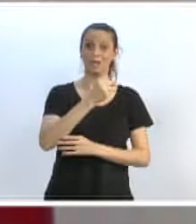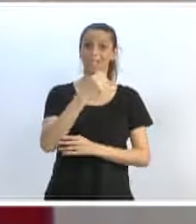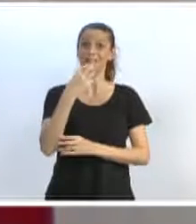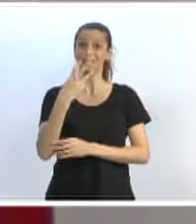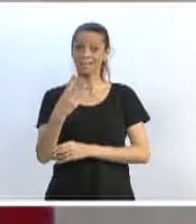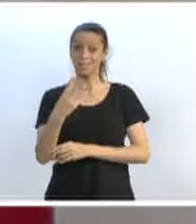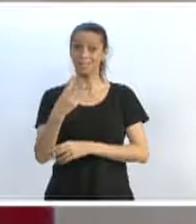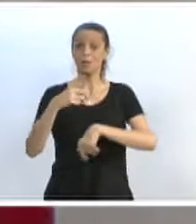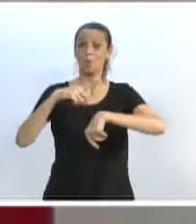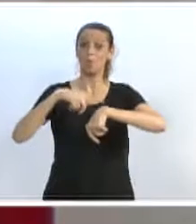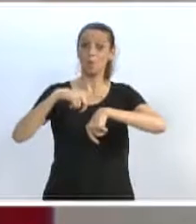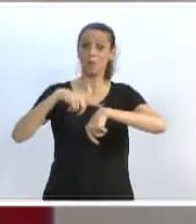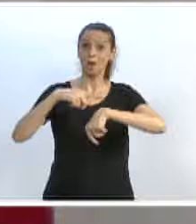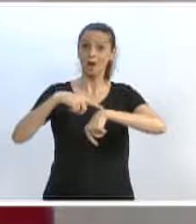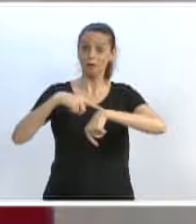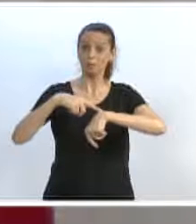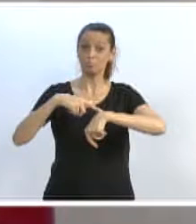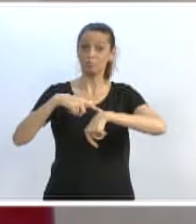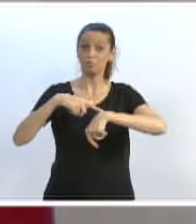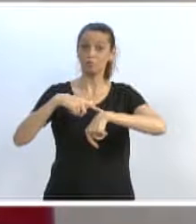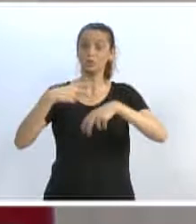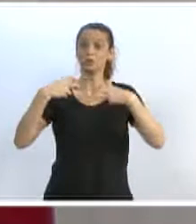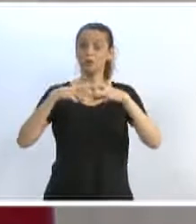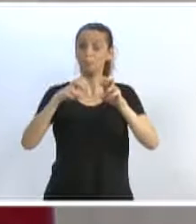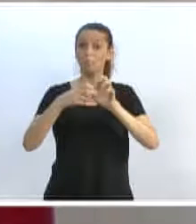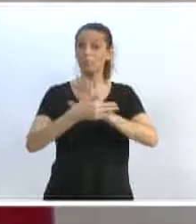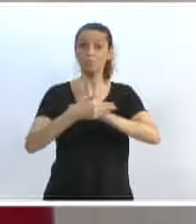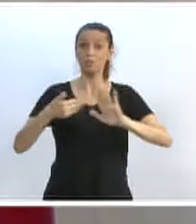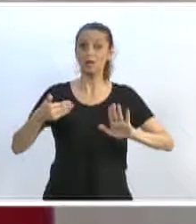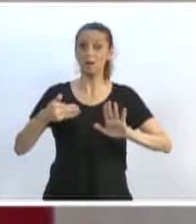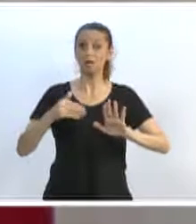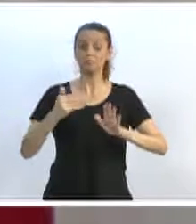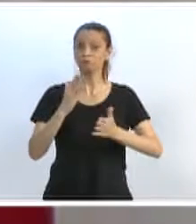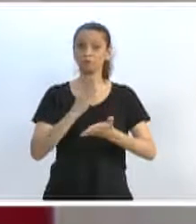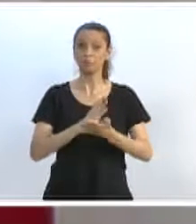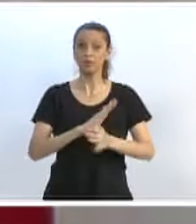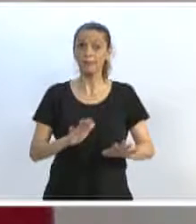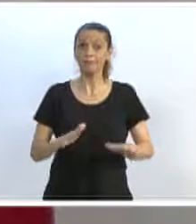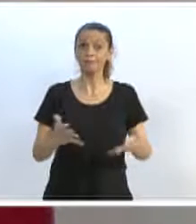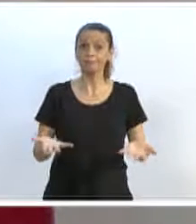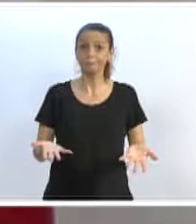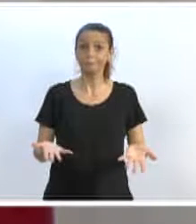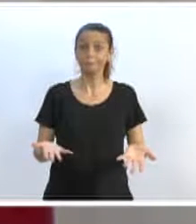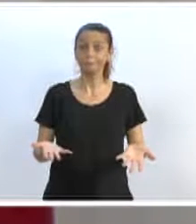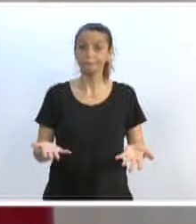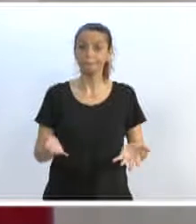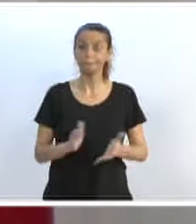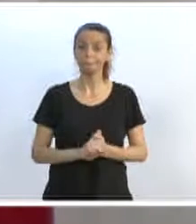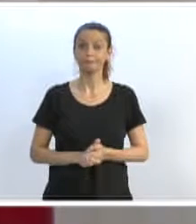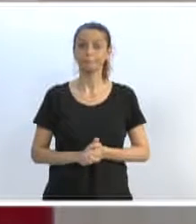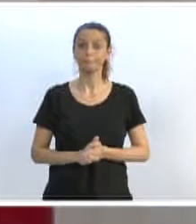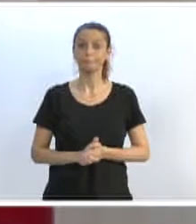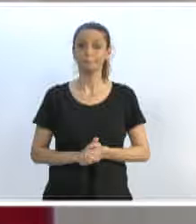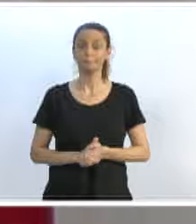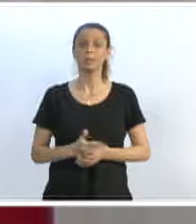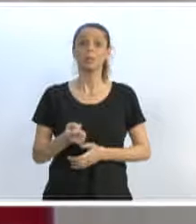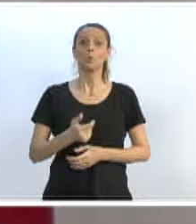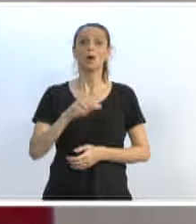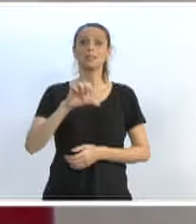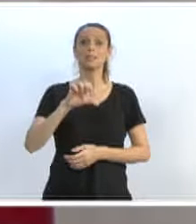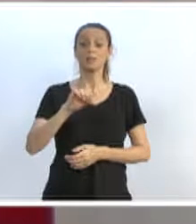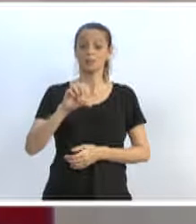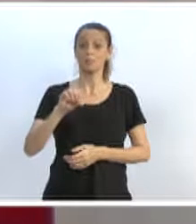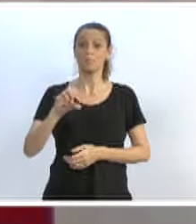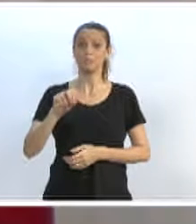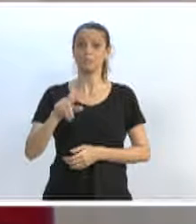83 horários ou linhas foram retiradas na cidade de Blumenau, sendo quase 900